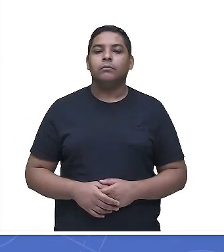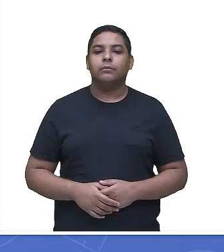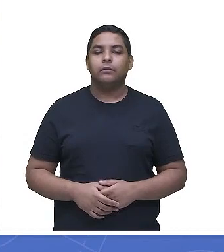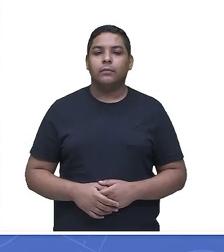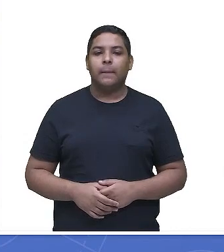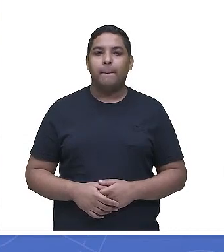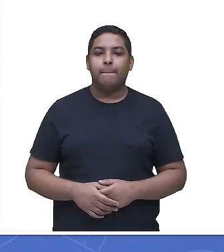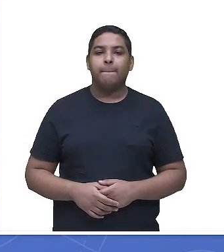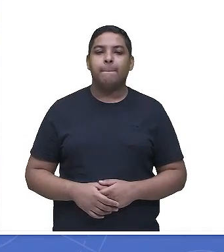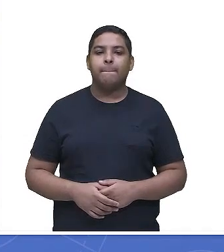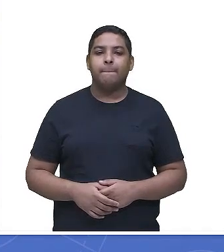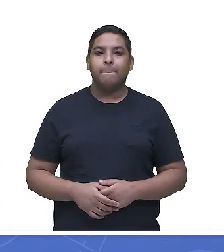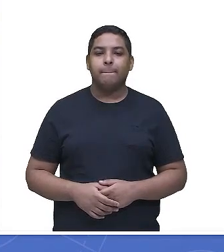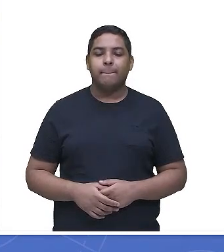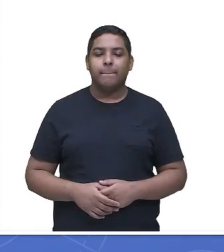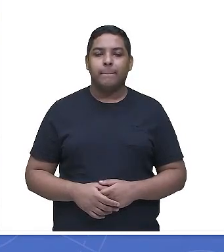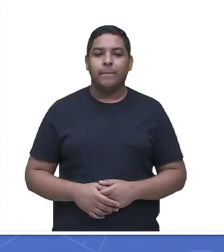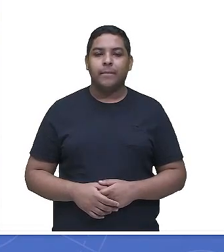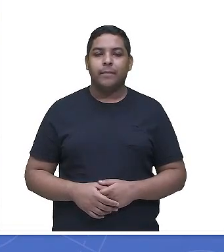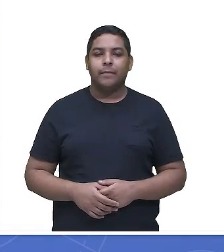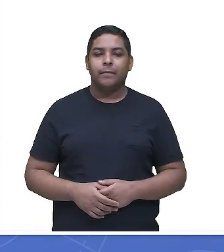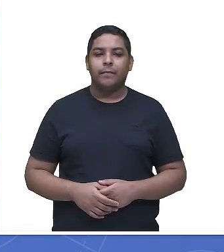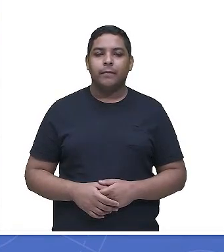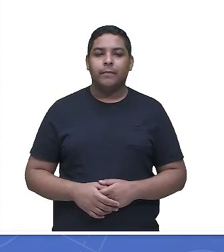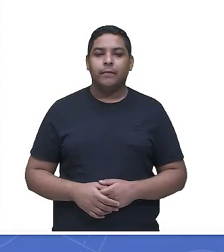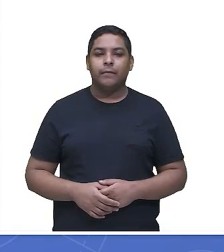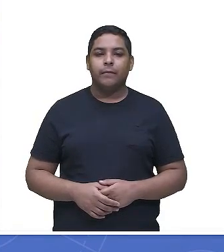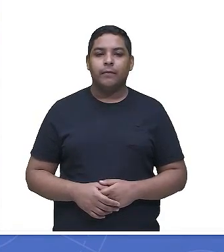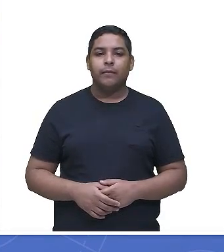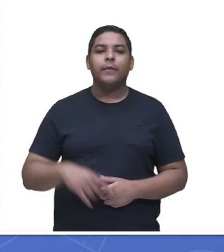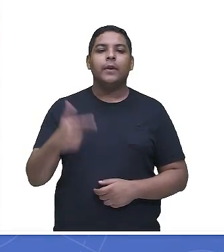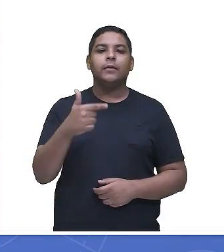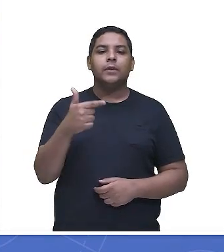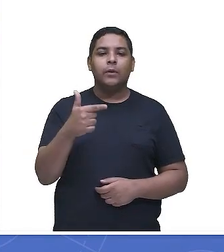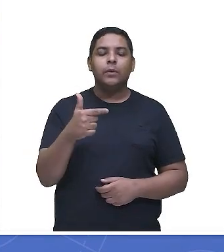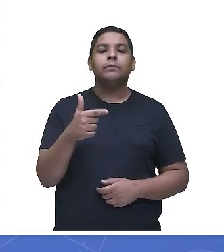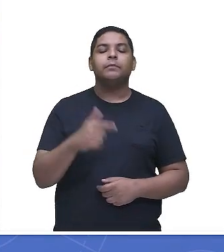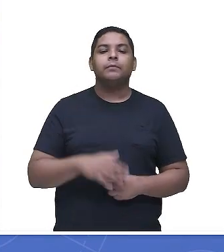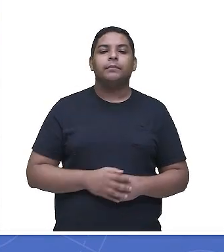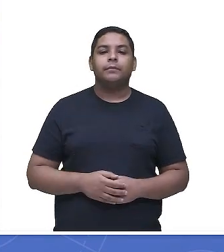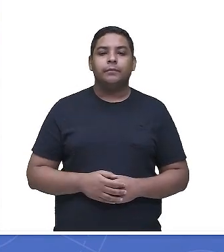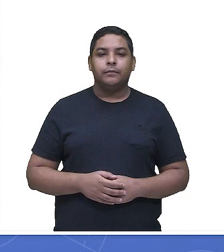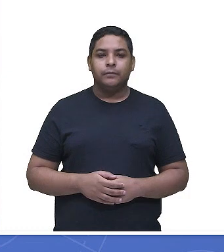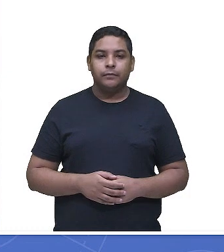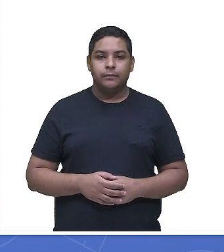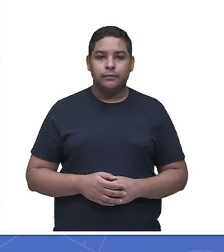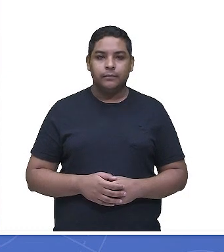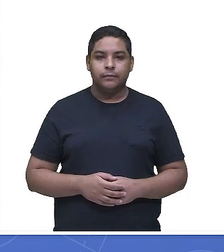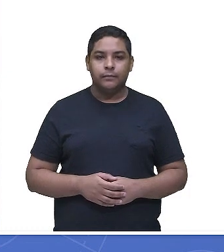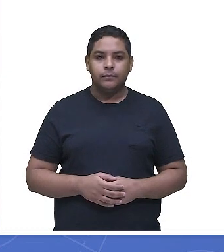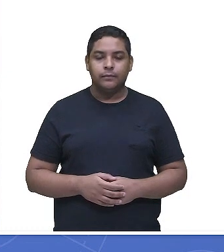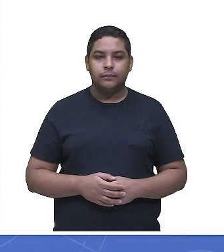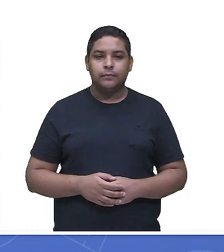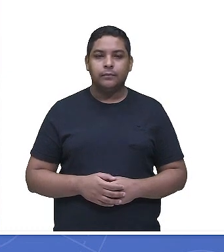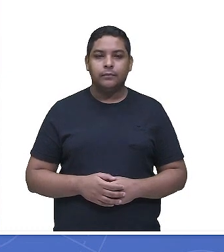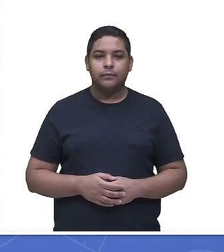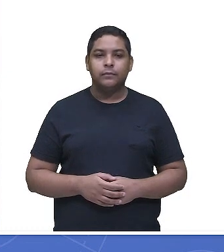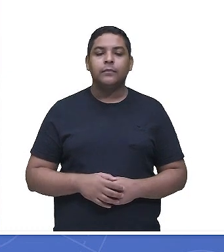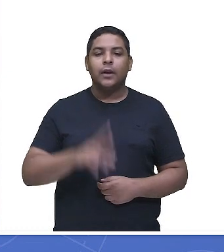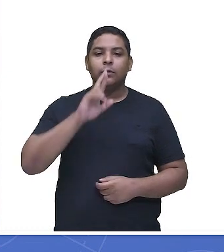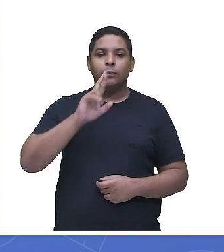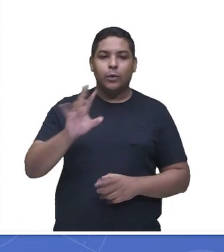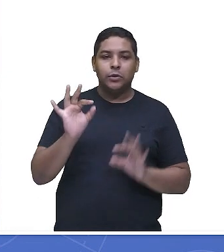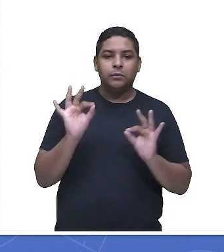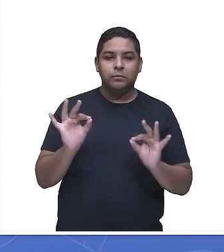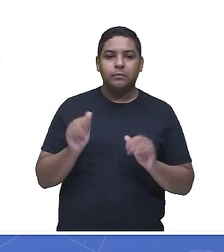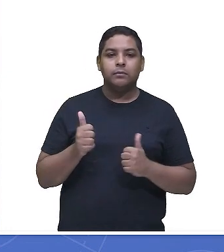e biosfera. Beleza? Vamos lá, vamos para a segunda questão, então? Vamos dar uma olhada aí no nosso gabarito? Isso,